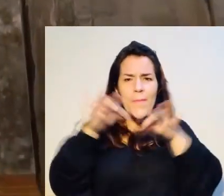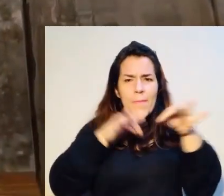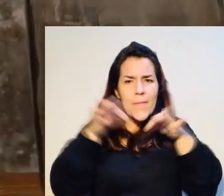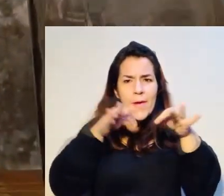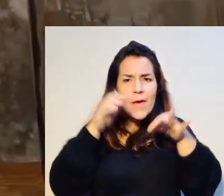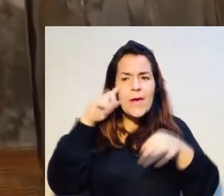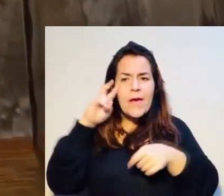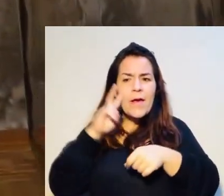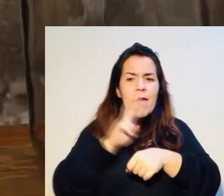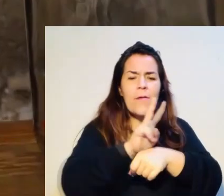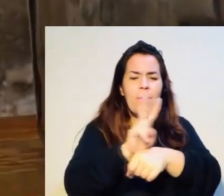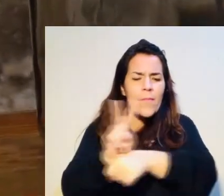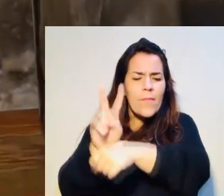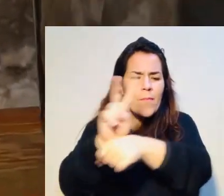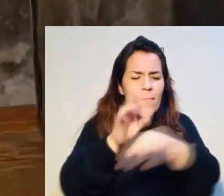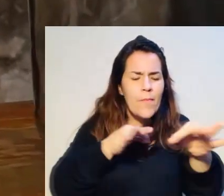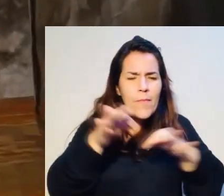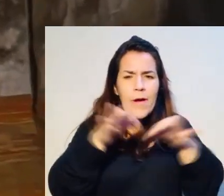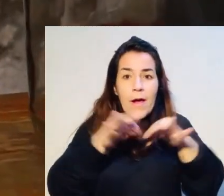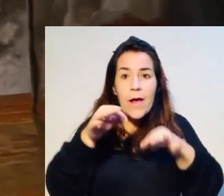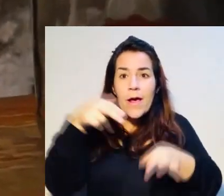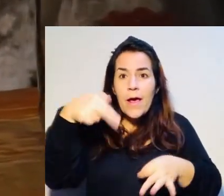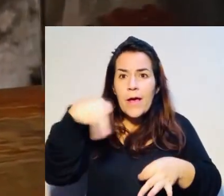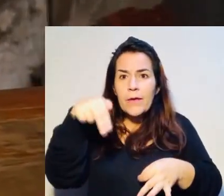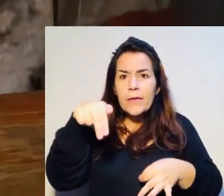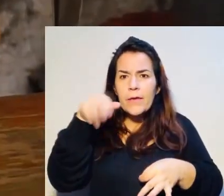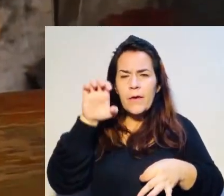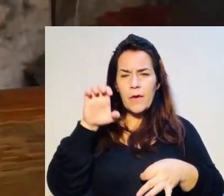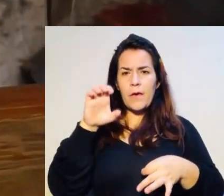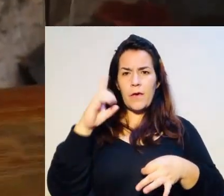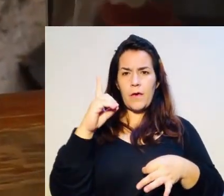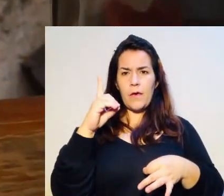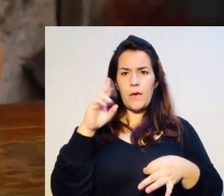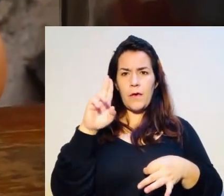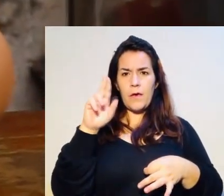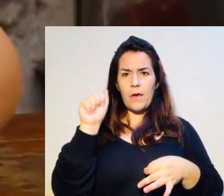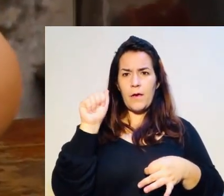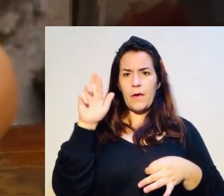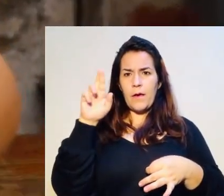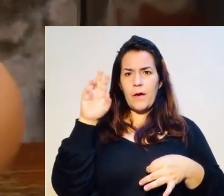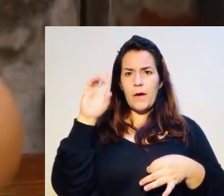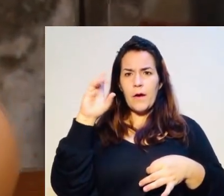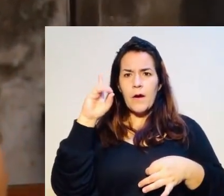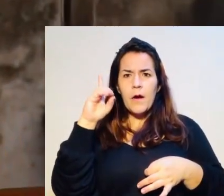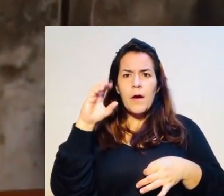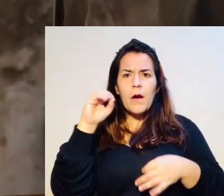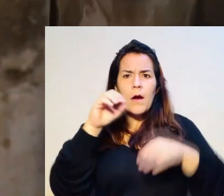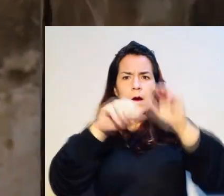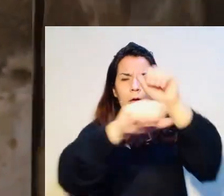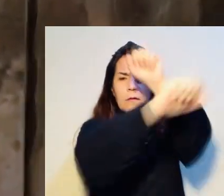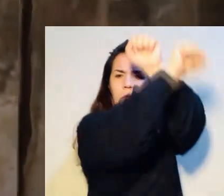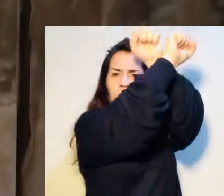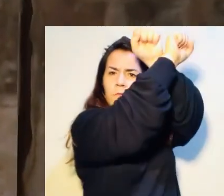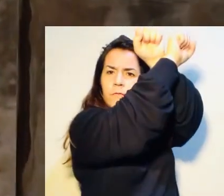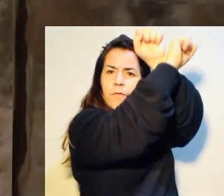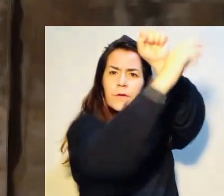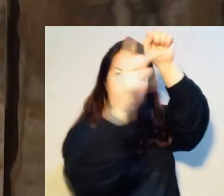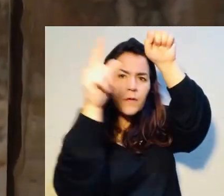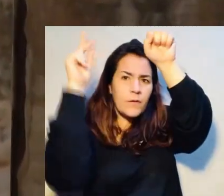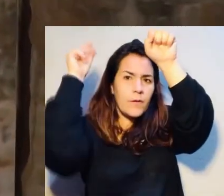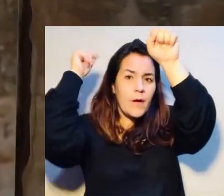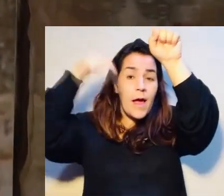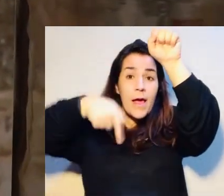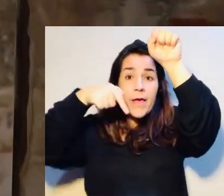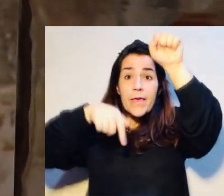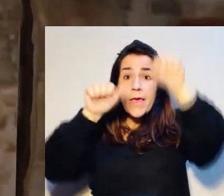para pesquisar esse tal de Negro Eduardo, um negro que foi escravizado aqui nas